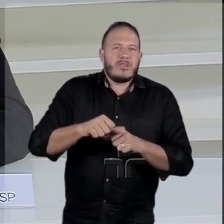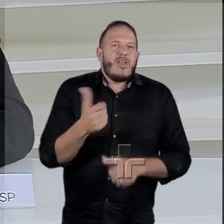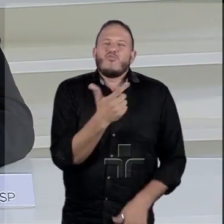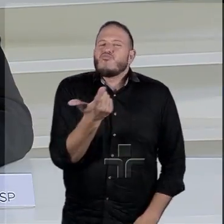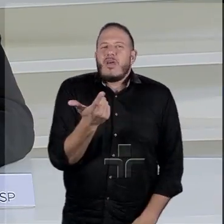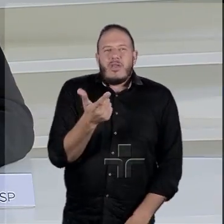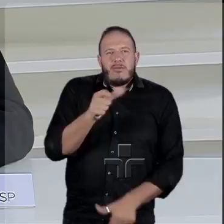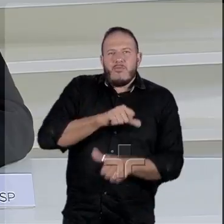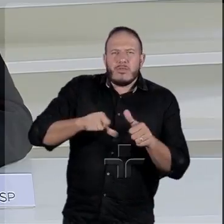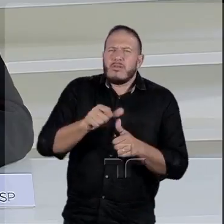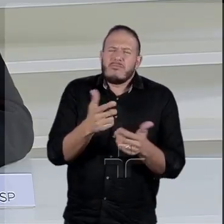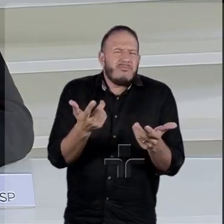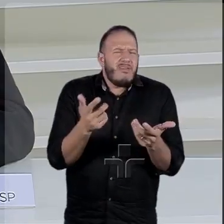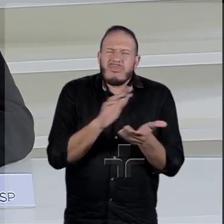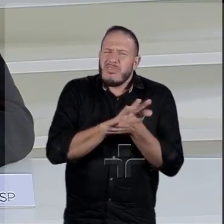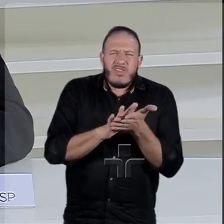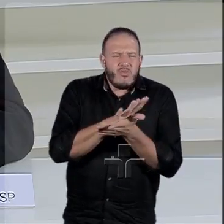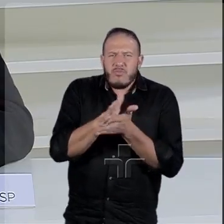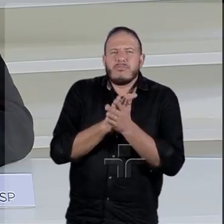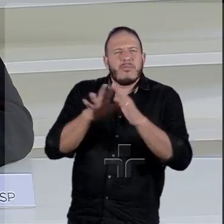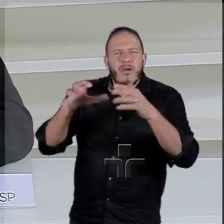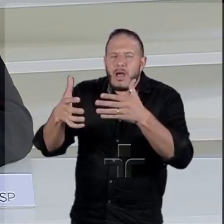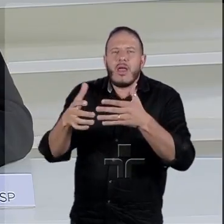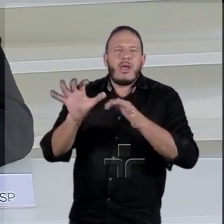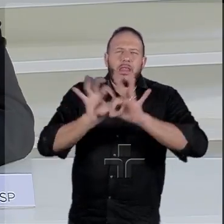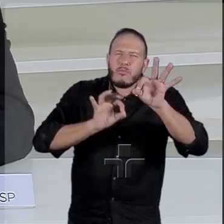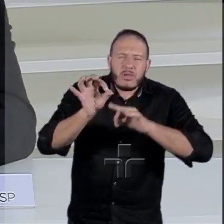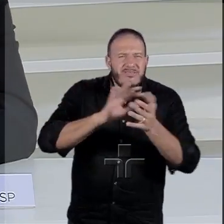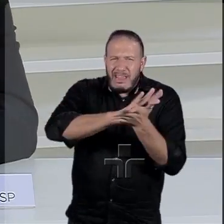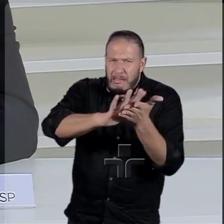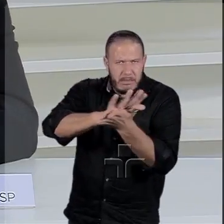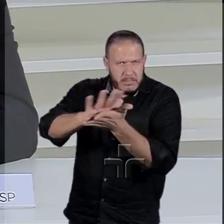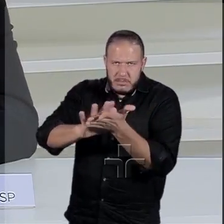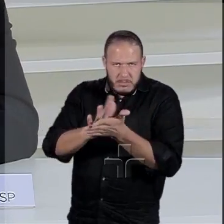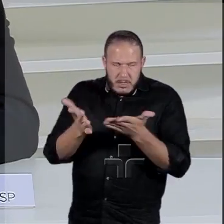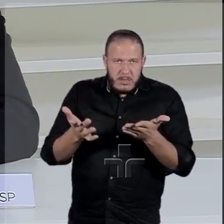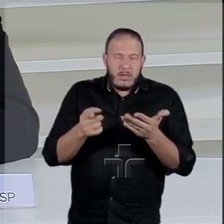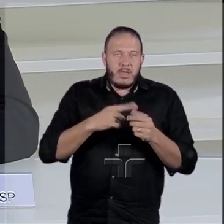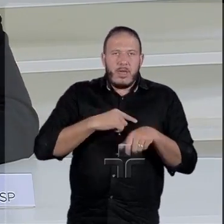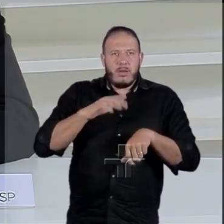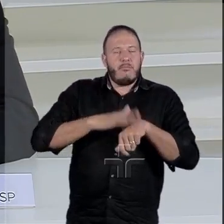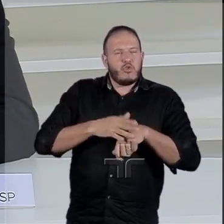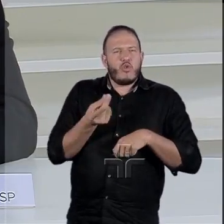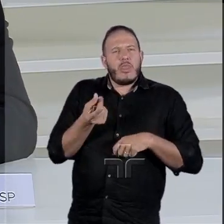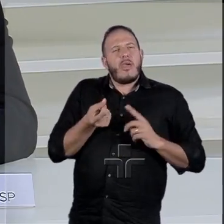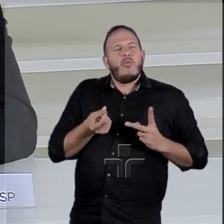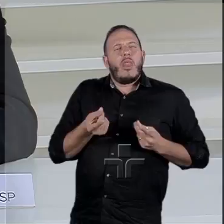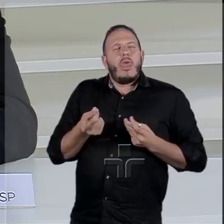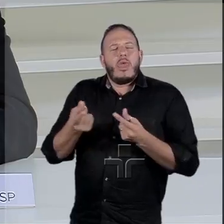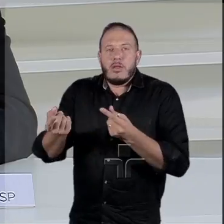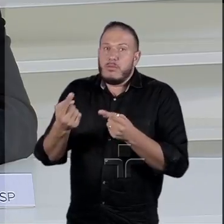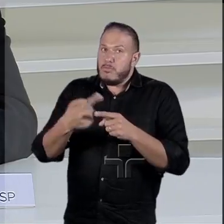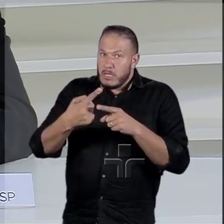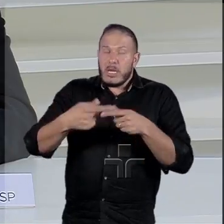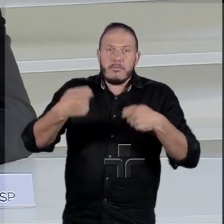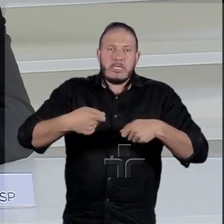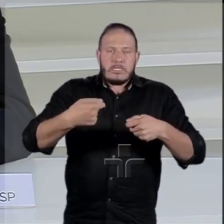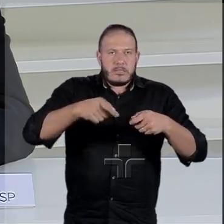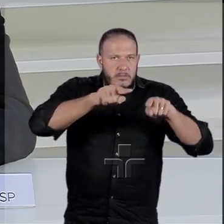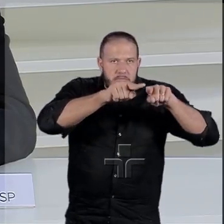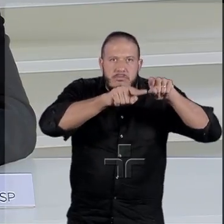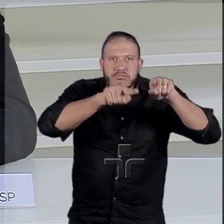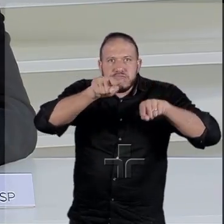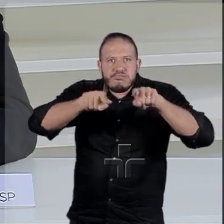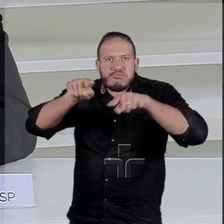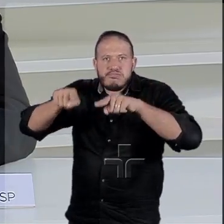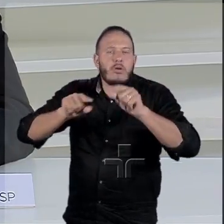sistema previdenciário, nem nenhum sistema, nem sistema laboral, nem nada, que dure muito tempo, porque ele depende de variáveis que